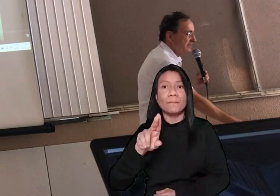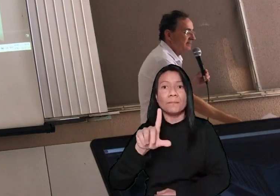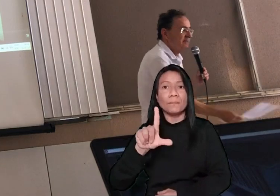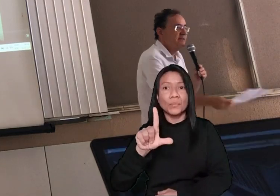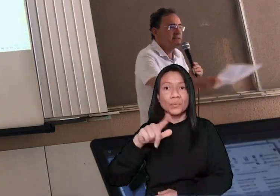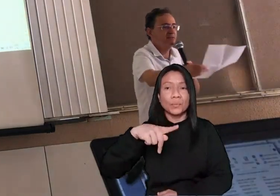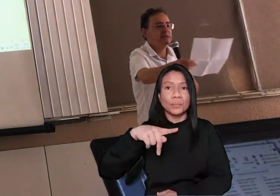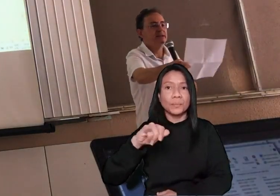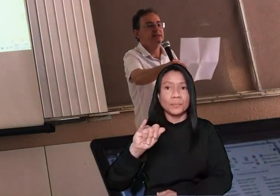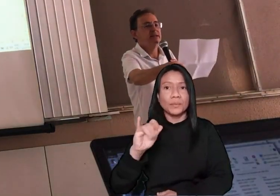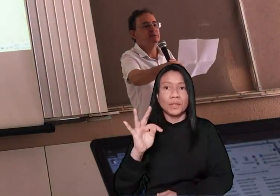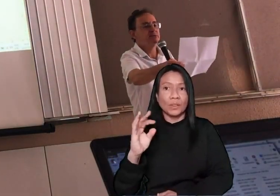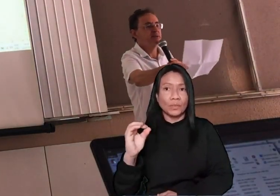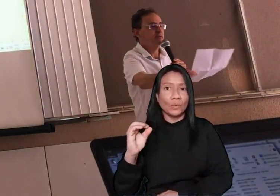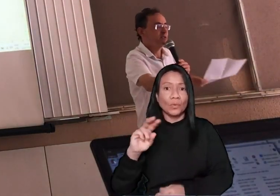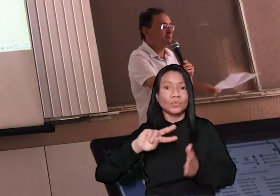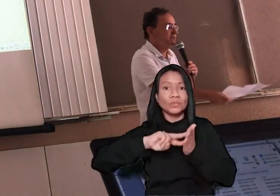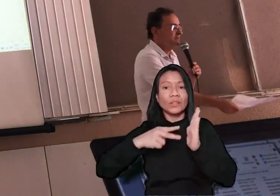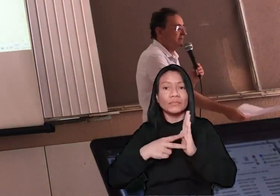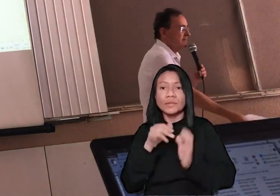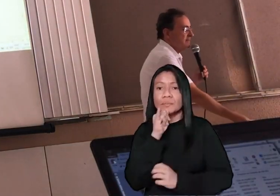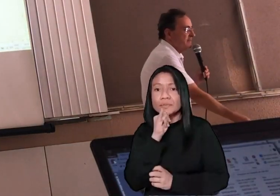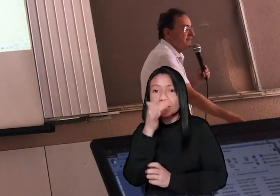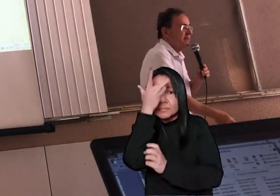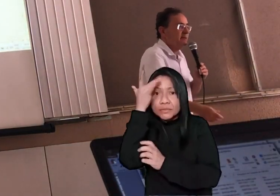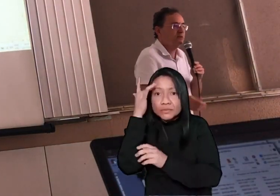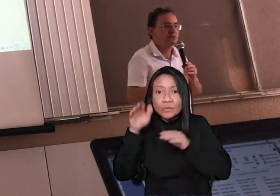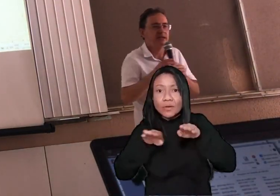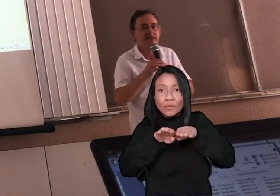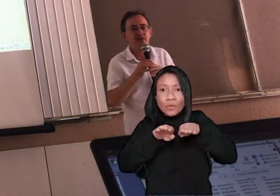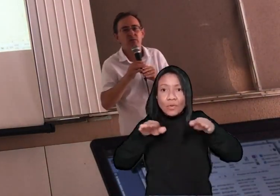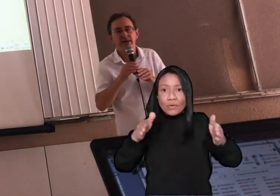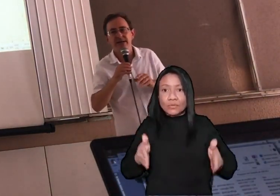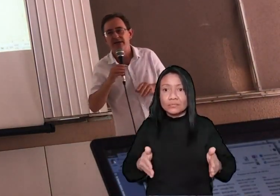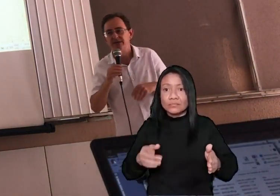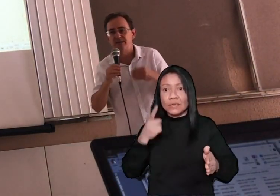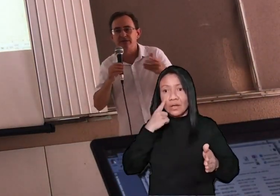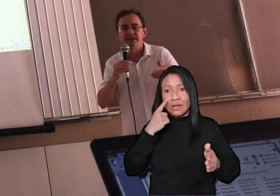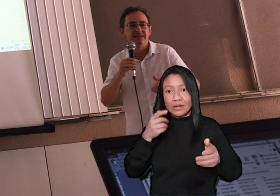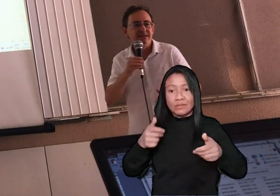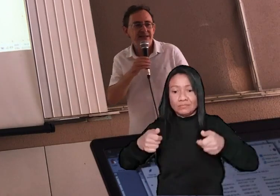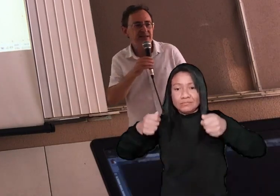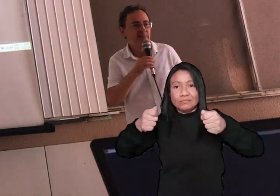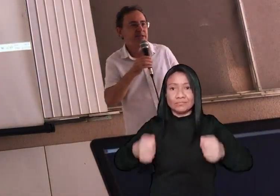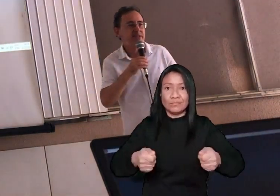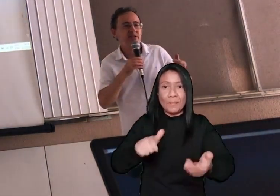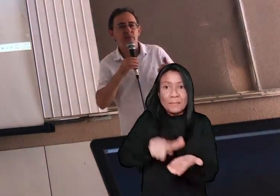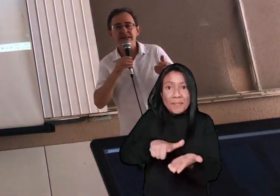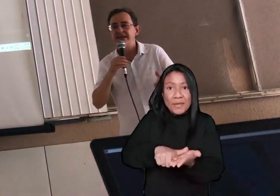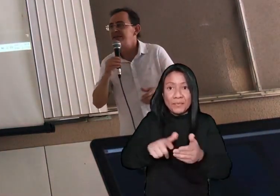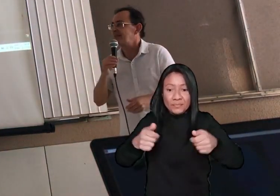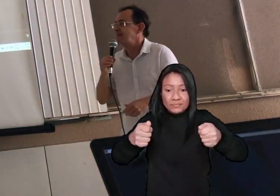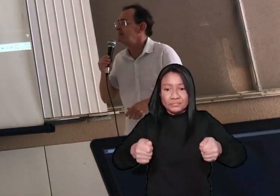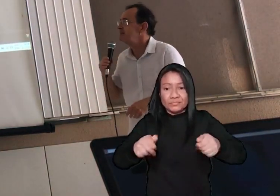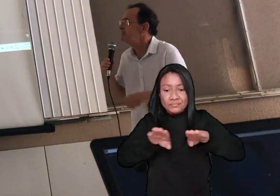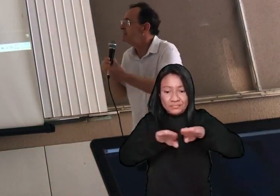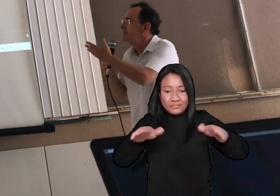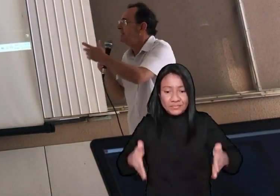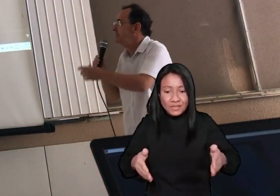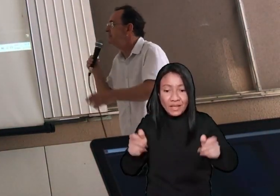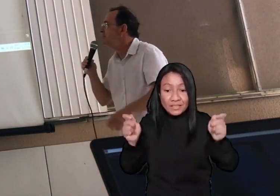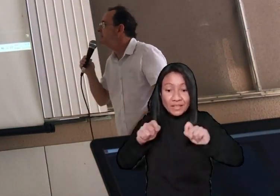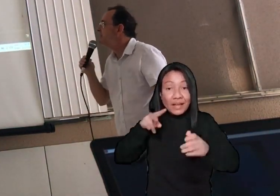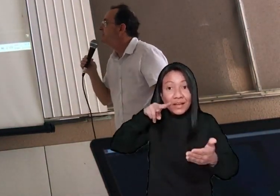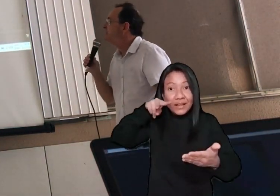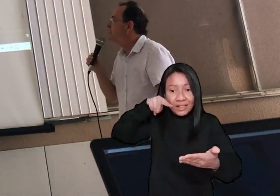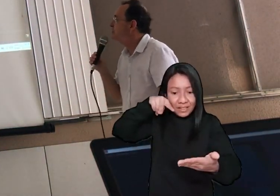ele não fica aqui, a pessoa está no mesmo nível, né, consegue acompanhar. Eles chamam na missa de comentaristas, né? Olha